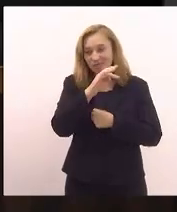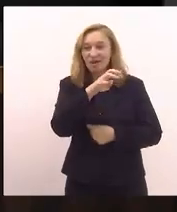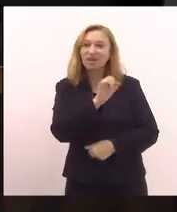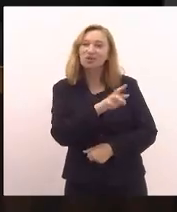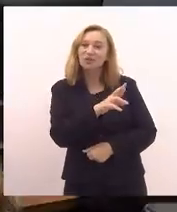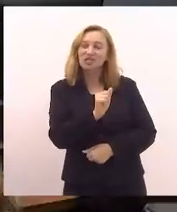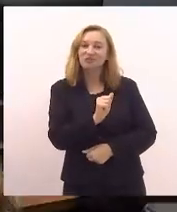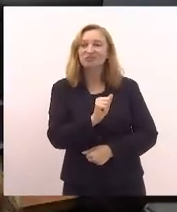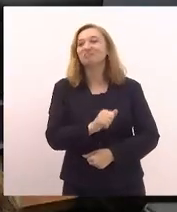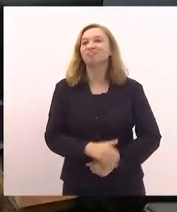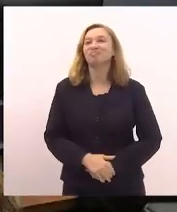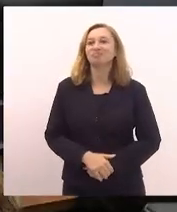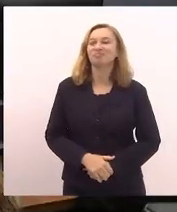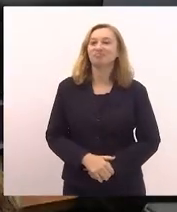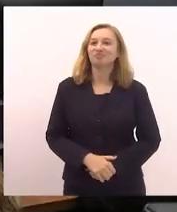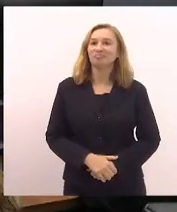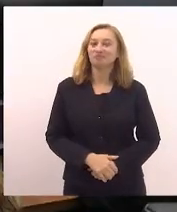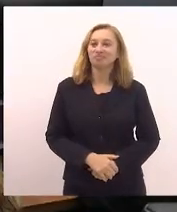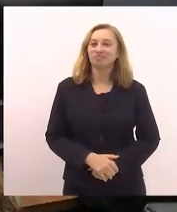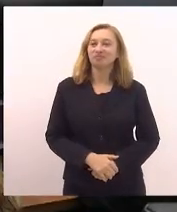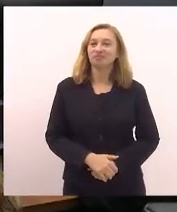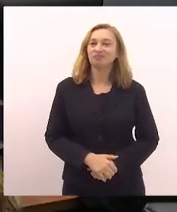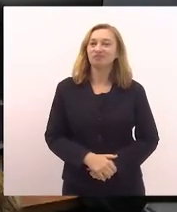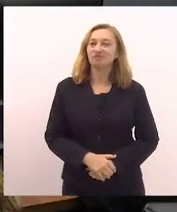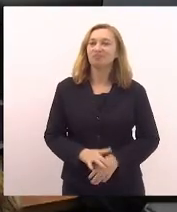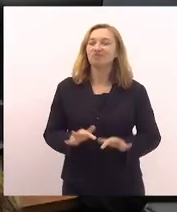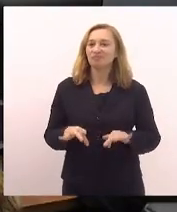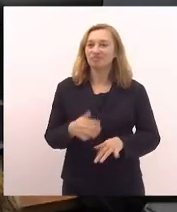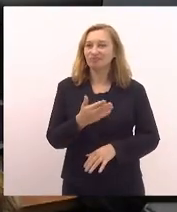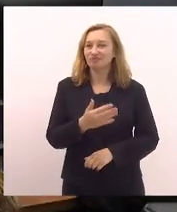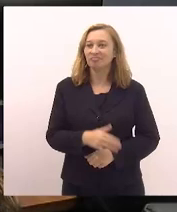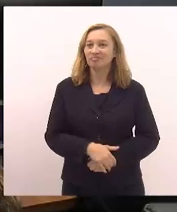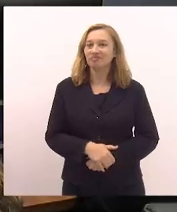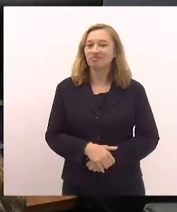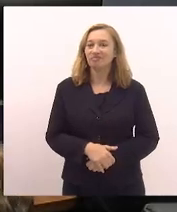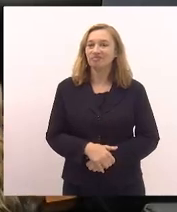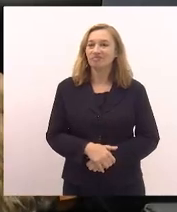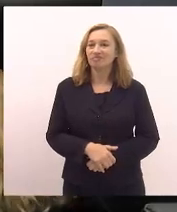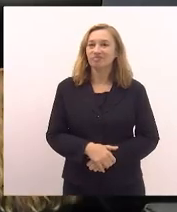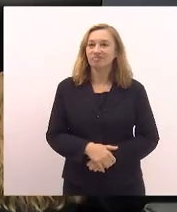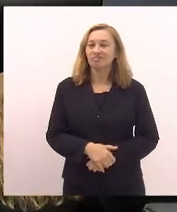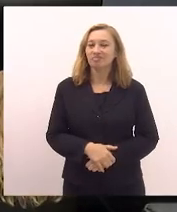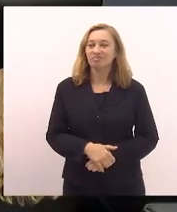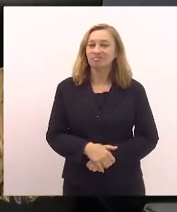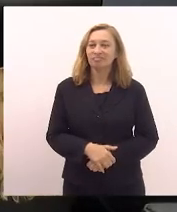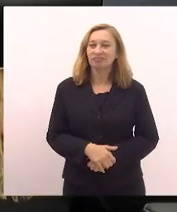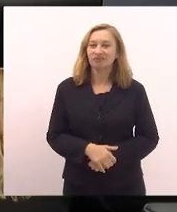Muito obrigado. Está fechado aí? Estou abrindo aí para a senhora.